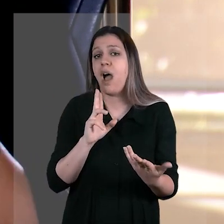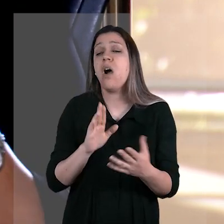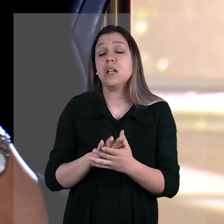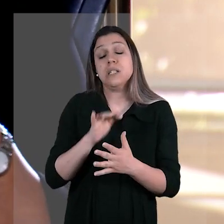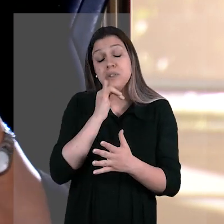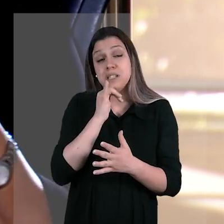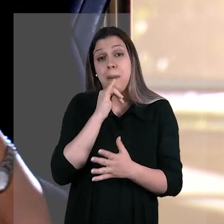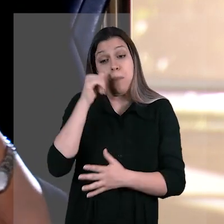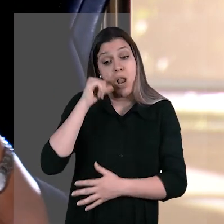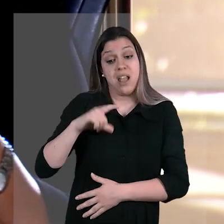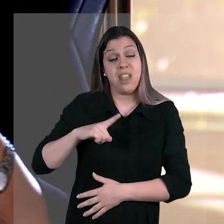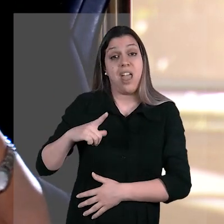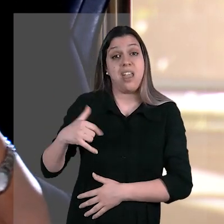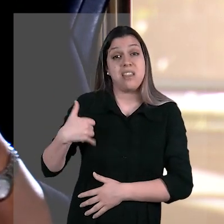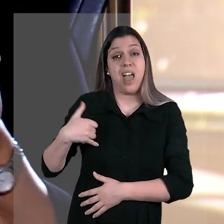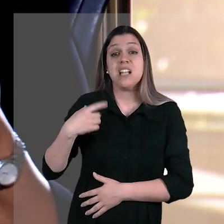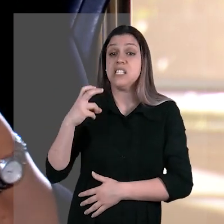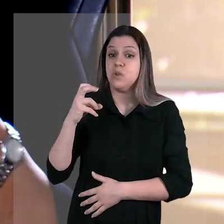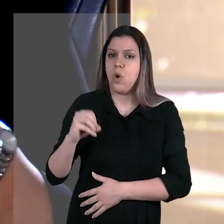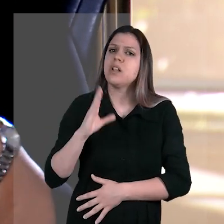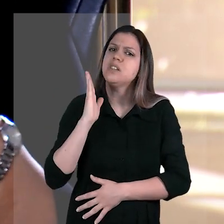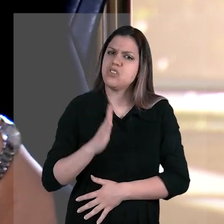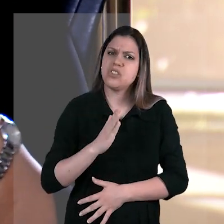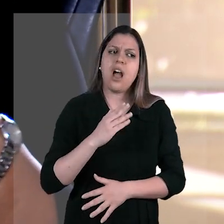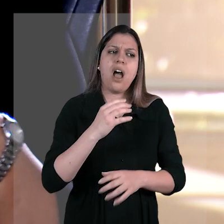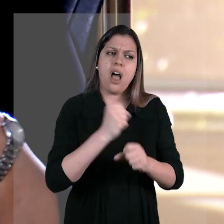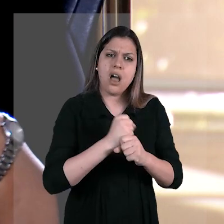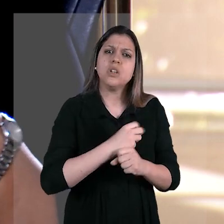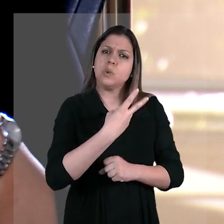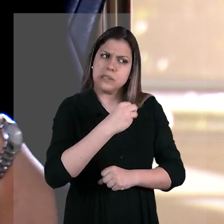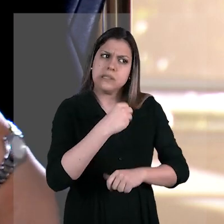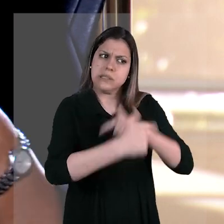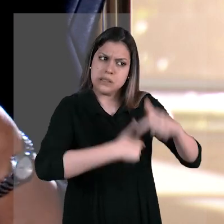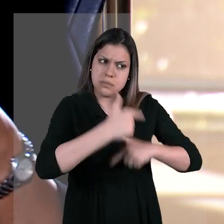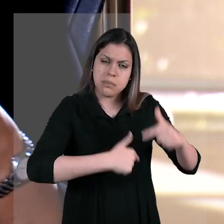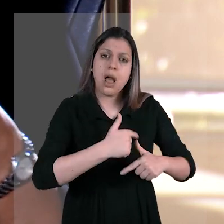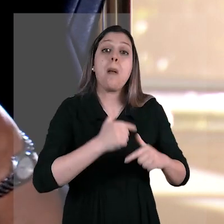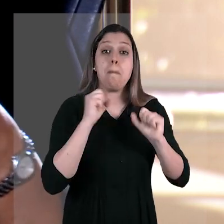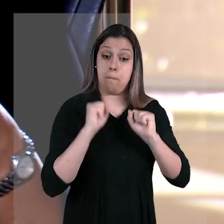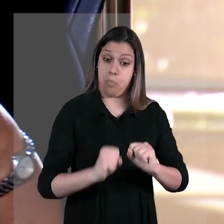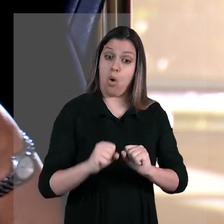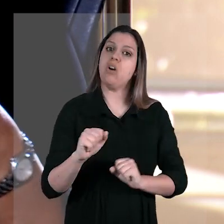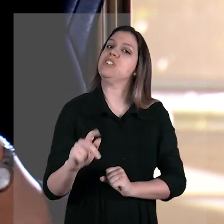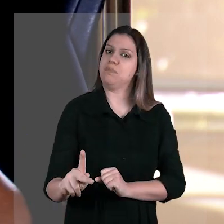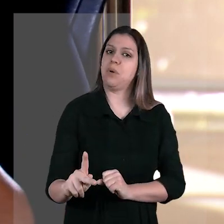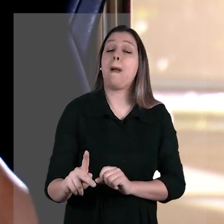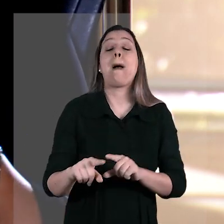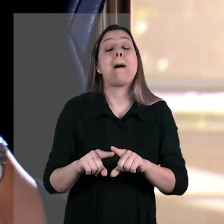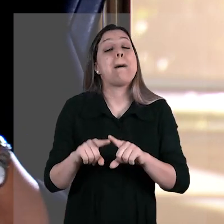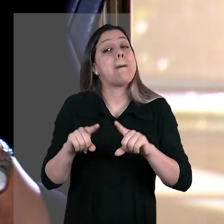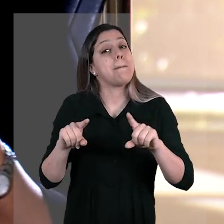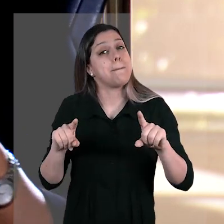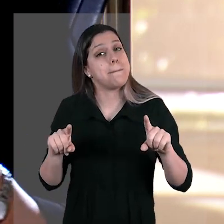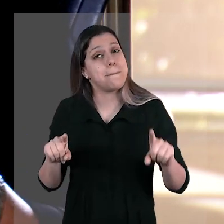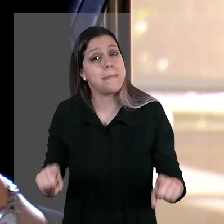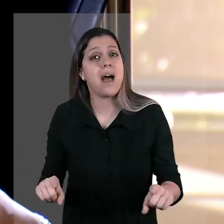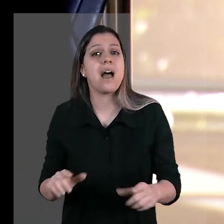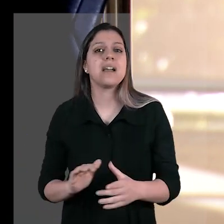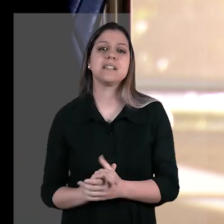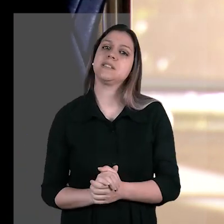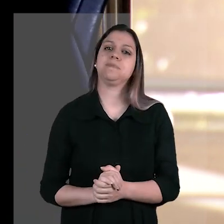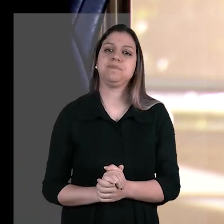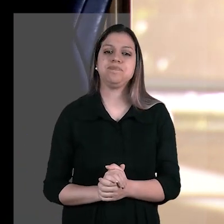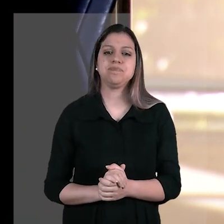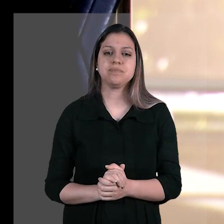vamos supor, ela tem 50 e tem os 30 de contribuição, ela pode aposentar. Só que pelo fato dela